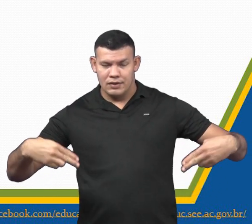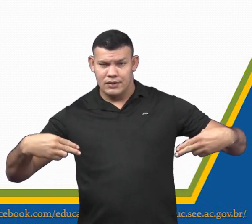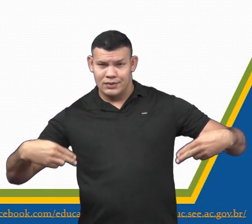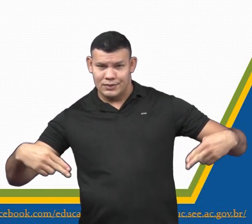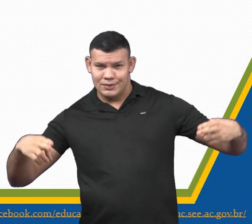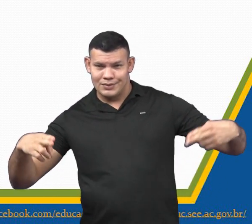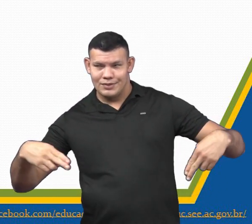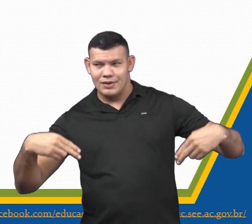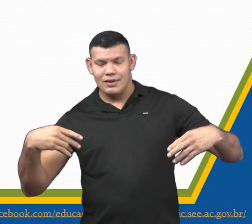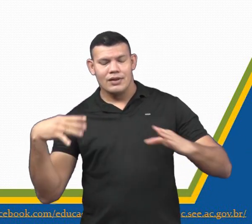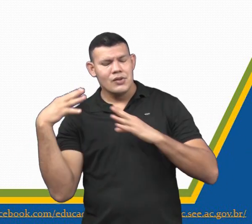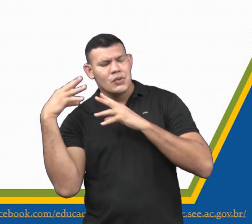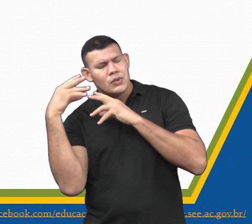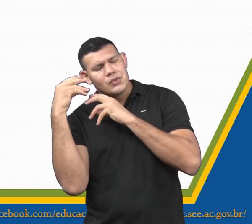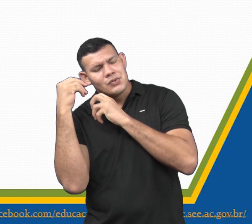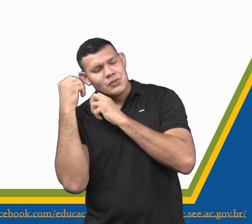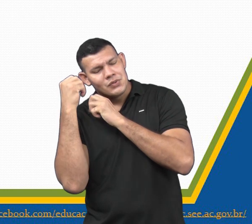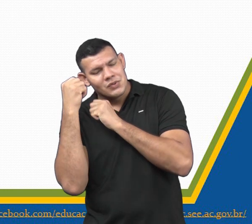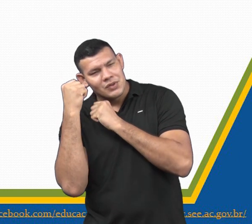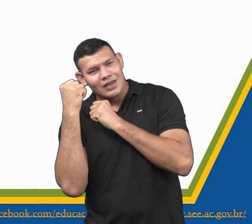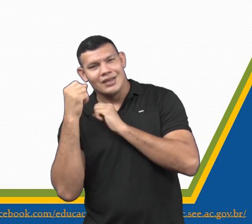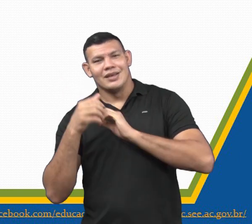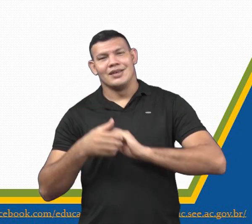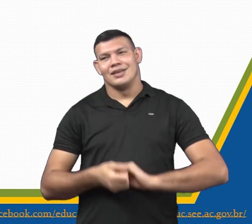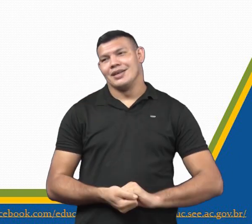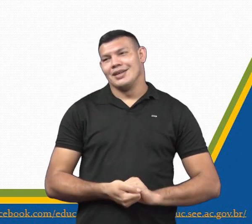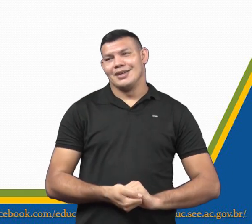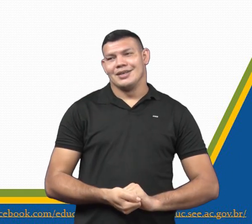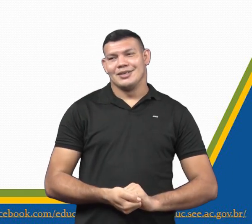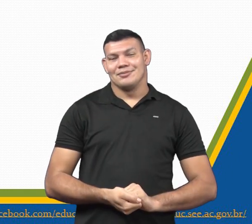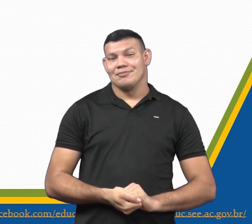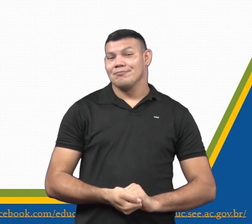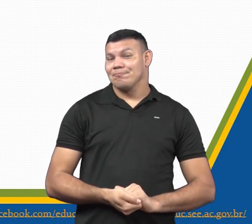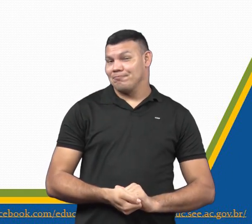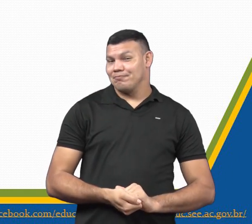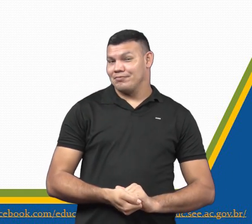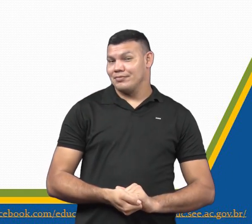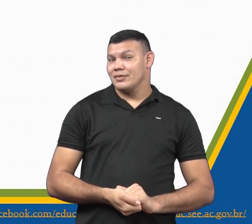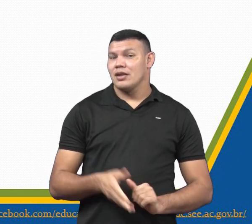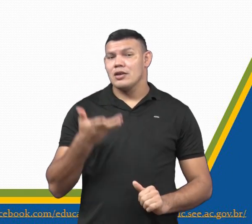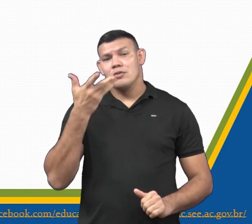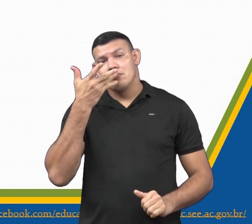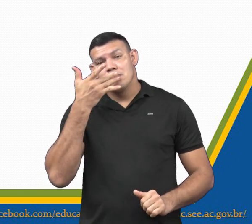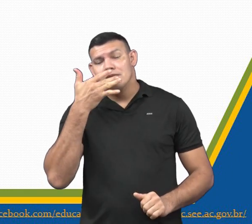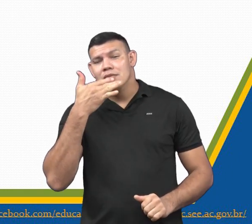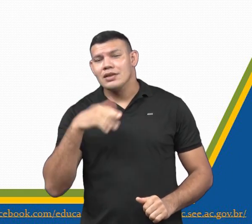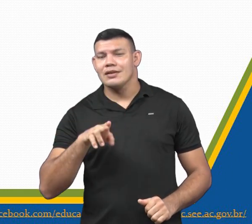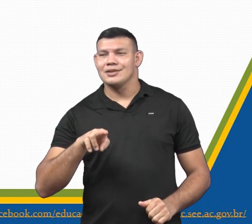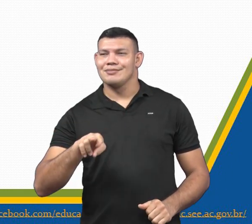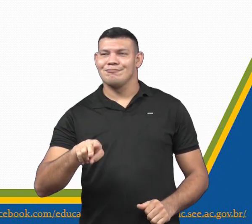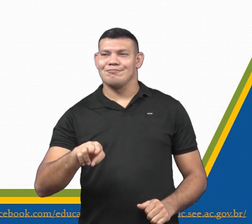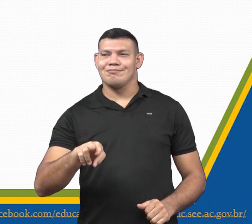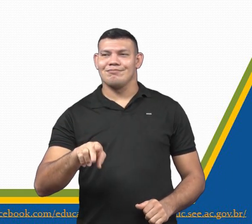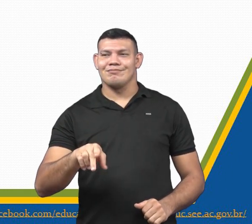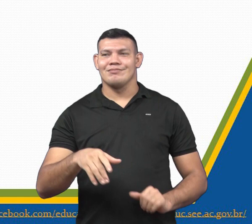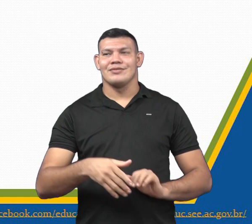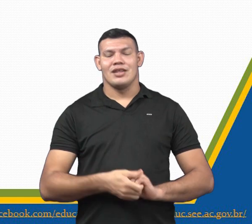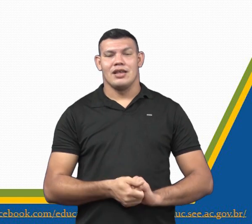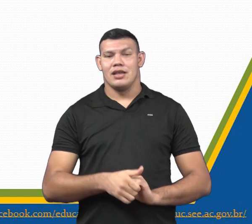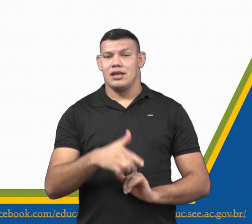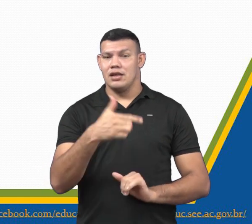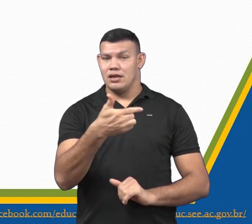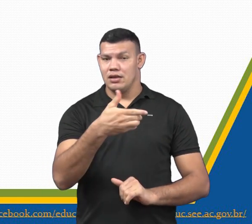imagem. Depois nós vemos eu e minha irmã, em 2016. Ele é a irmãzinha dele,